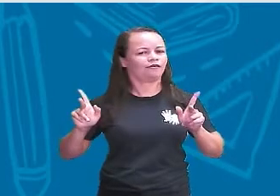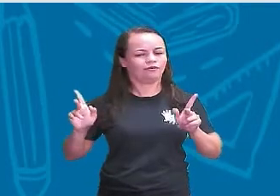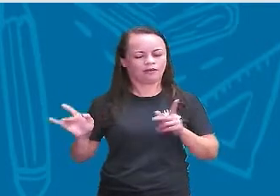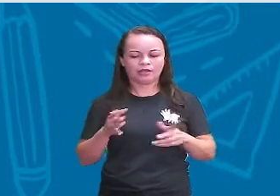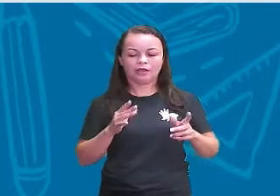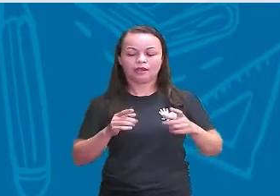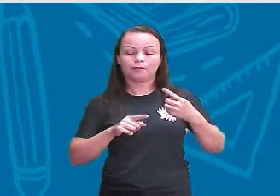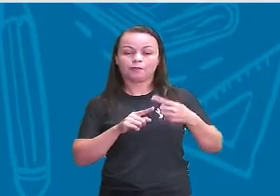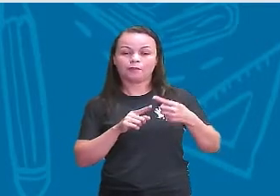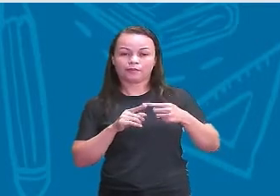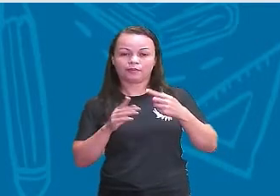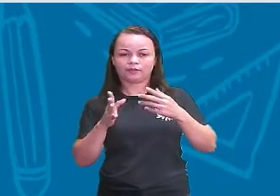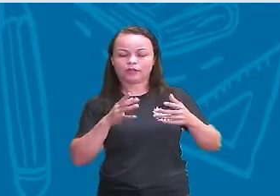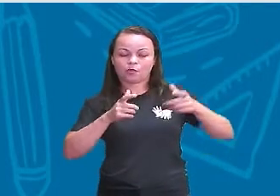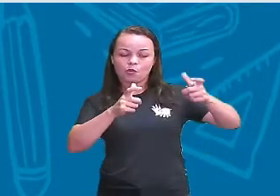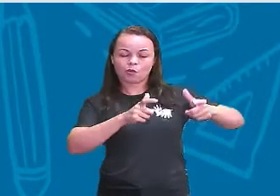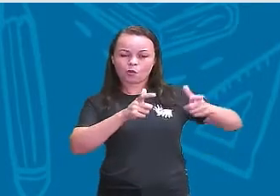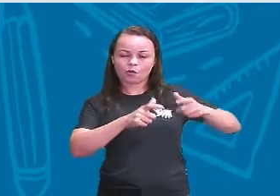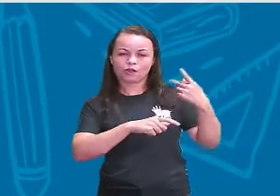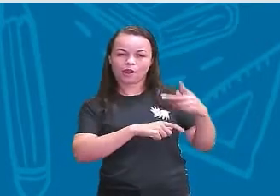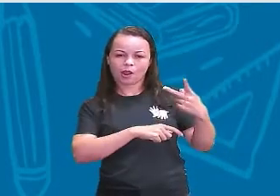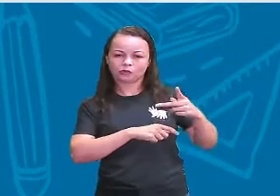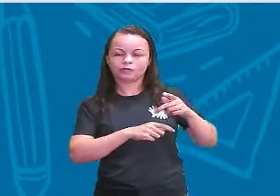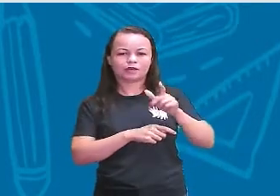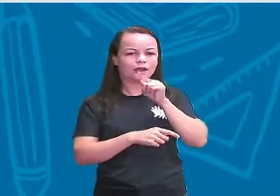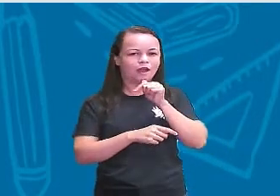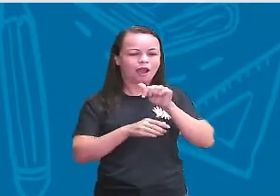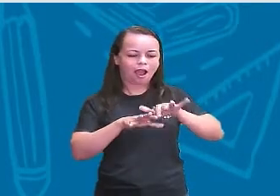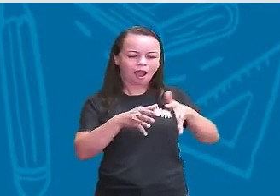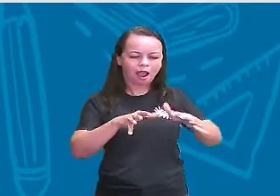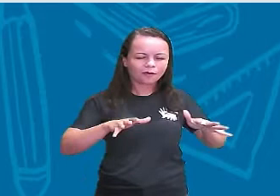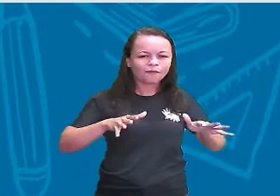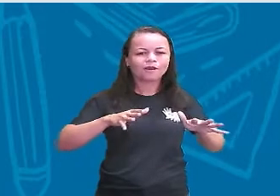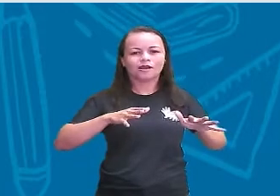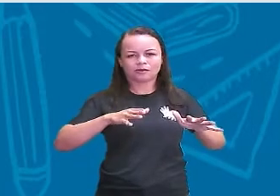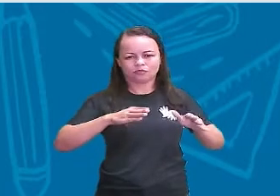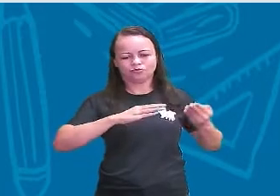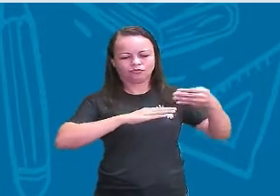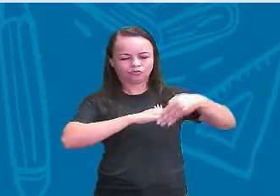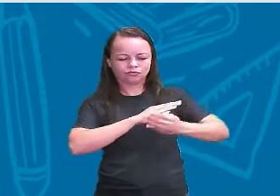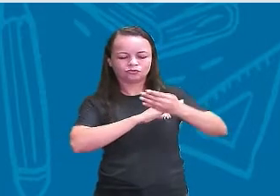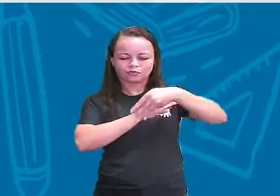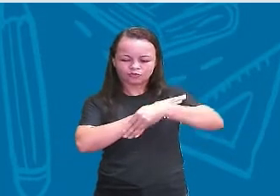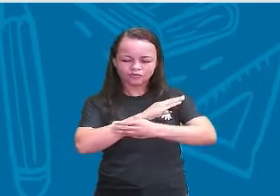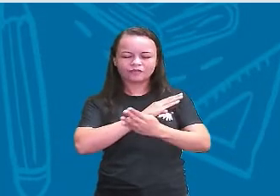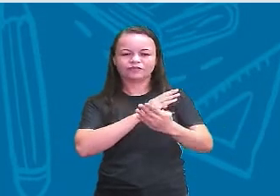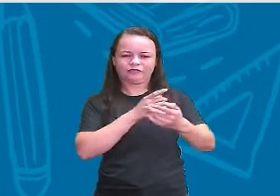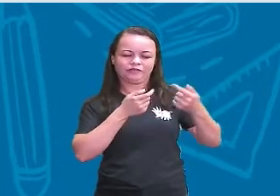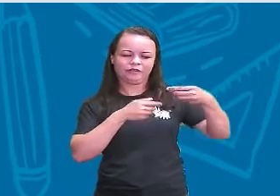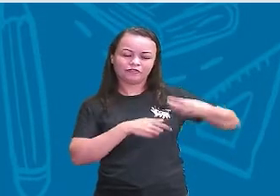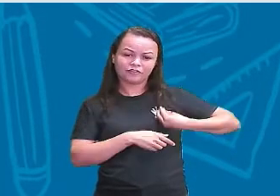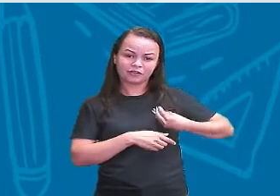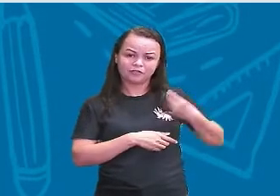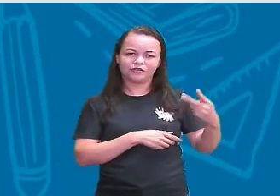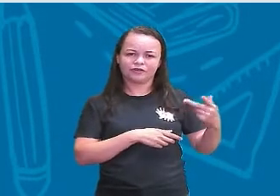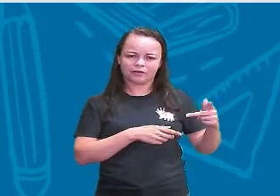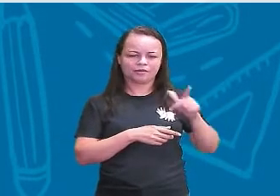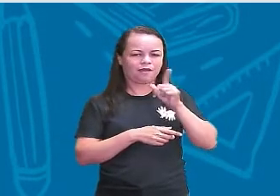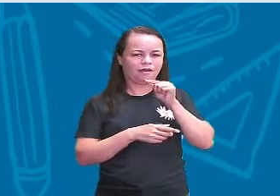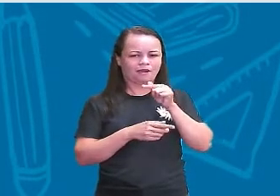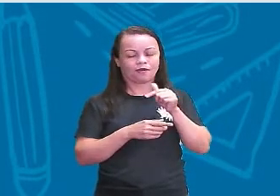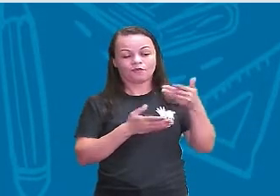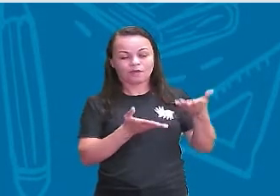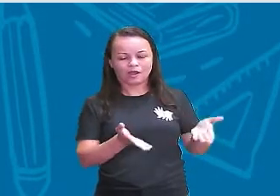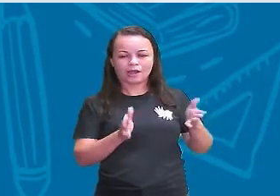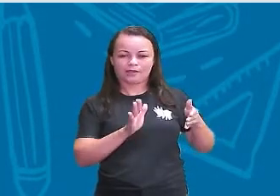em que esse animal ele vive é o ambiente aquático, tá certo? É a água. O golfinho, ele vive lá na água. E a forma